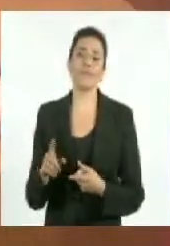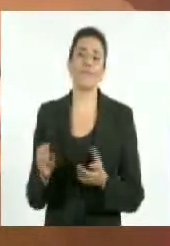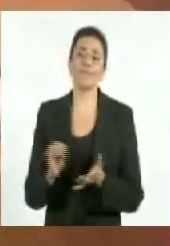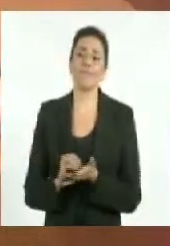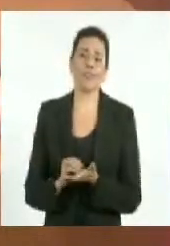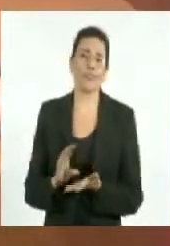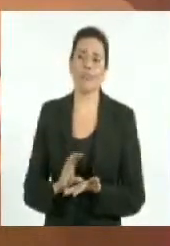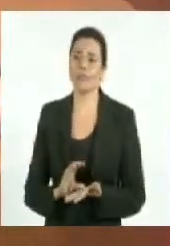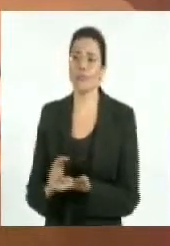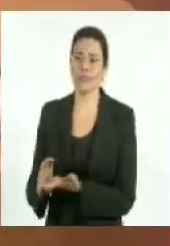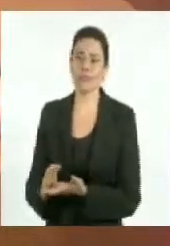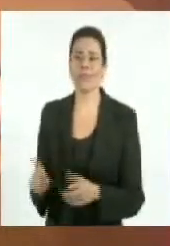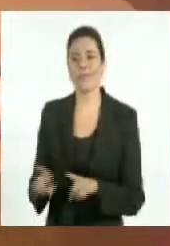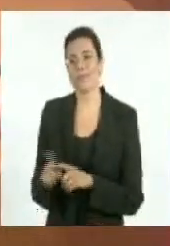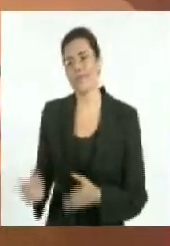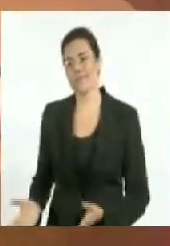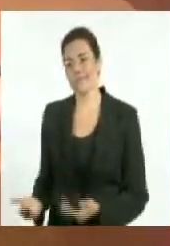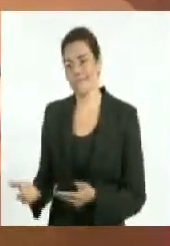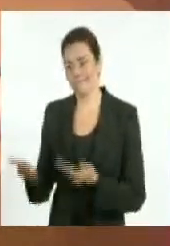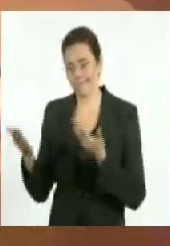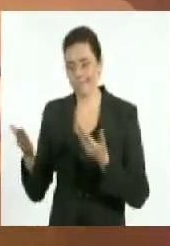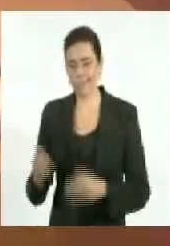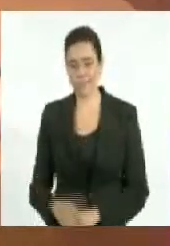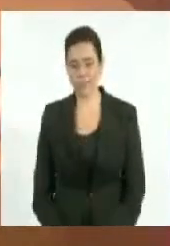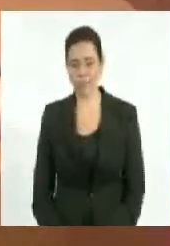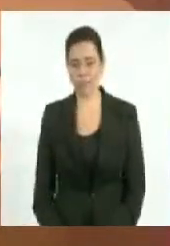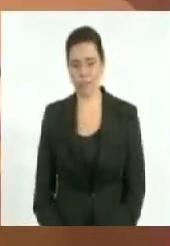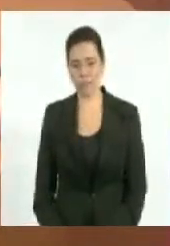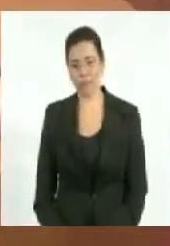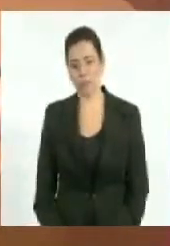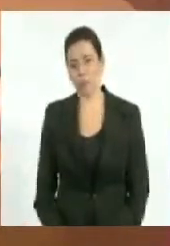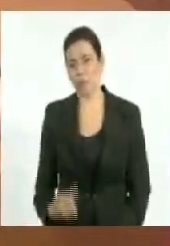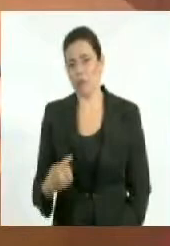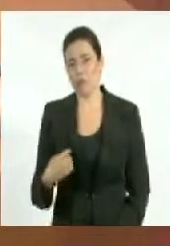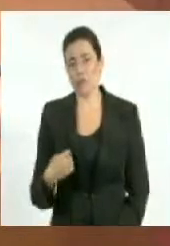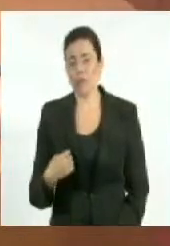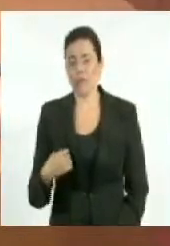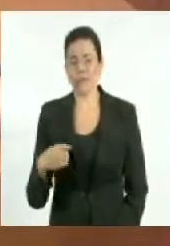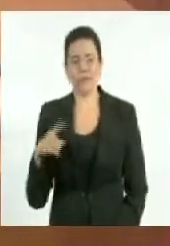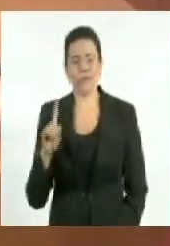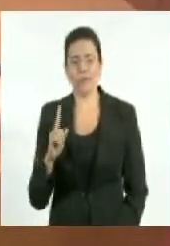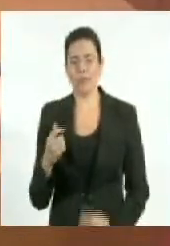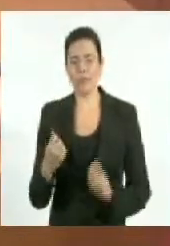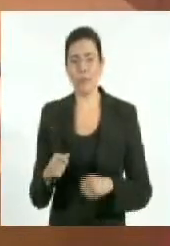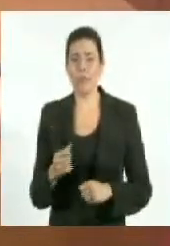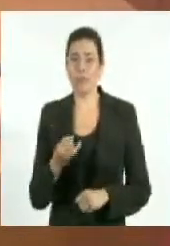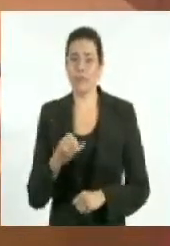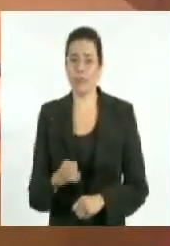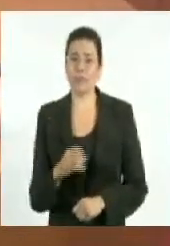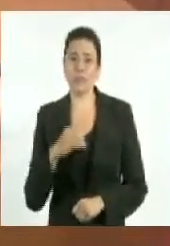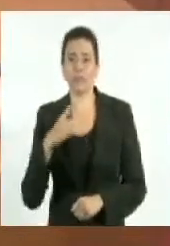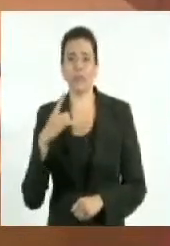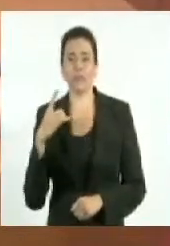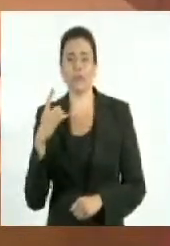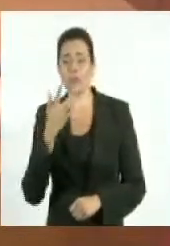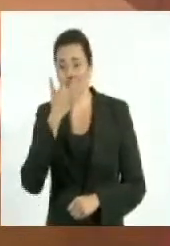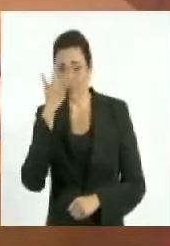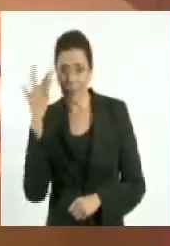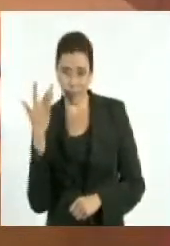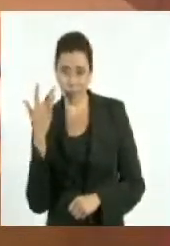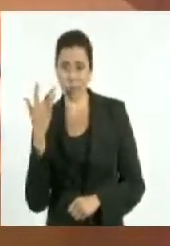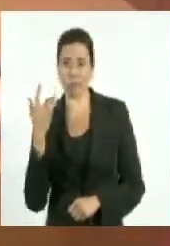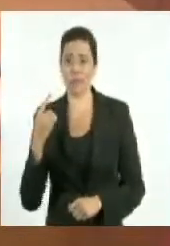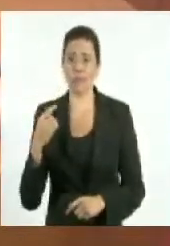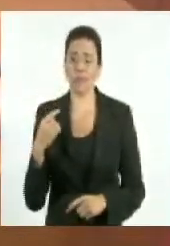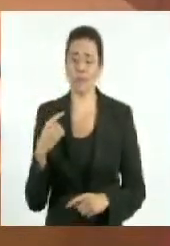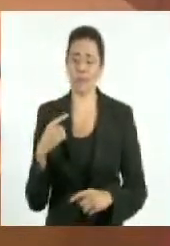gestores municipais gostarem ou não do futebol. Nós já tivemos Chapadinha forte, eu estou desde 2007 no